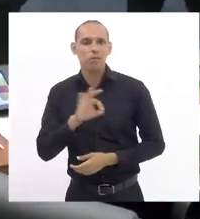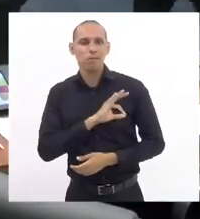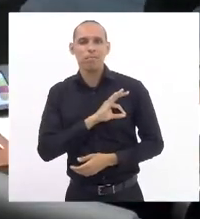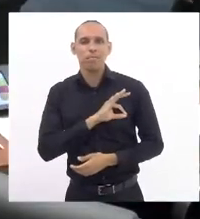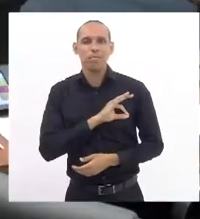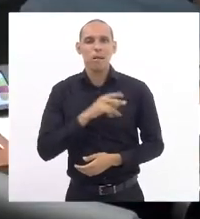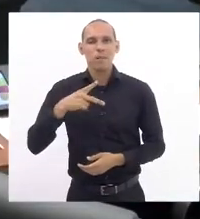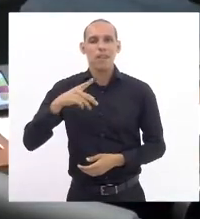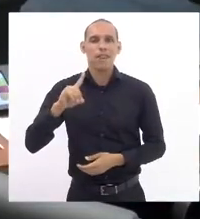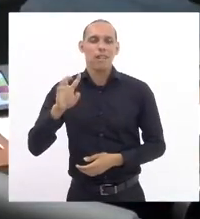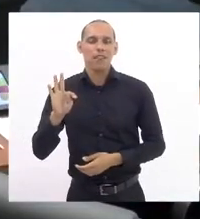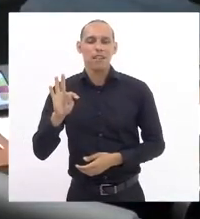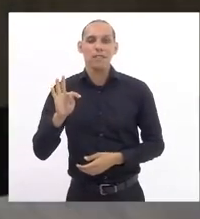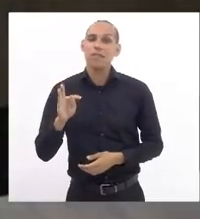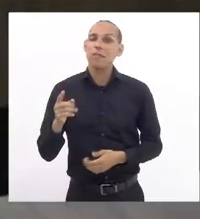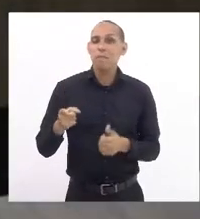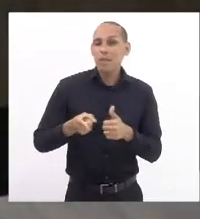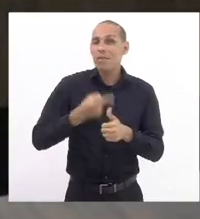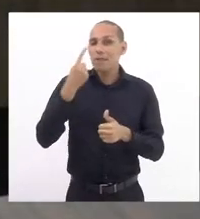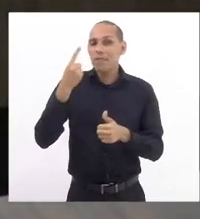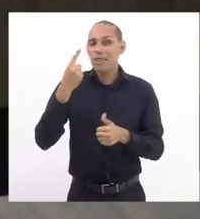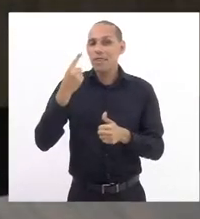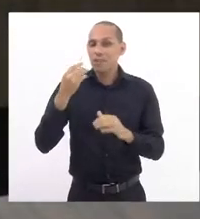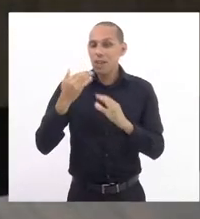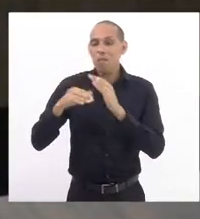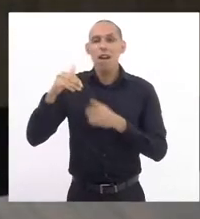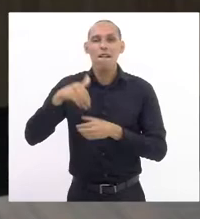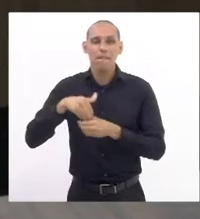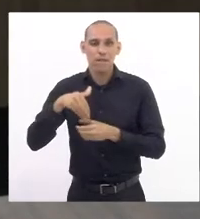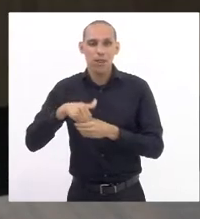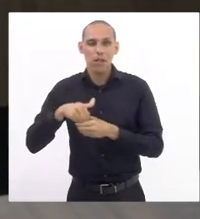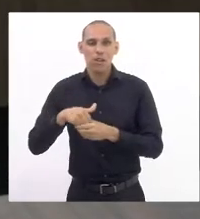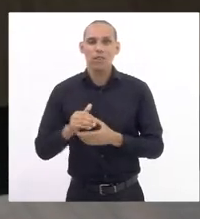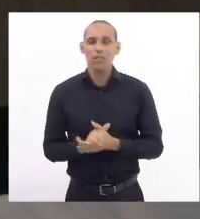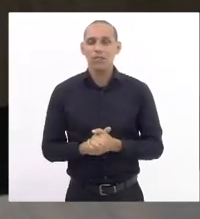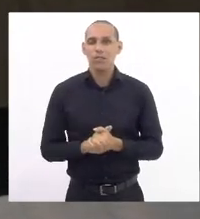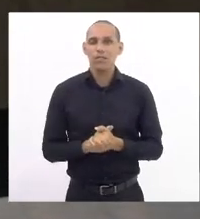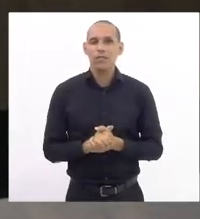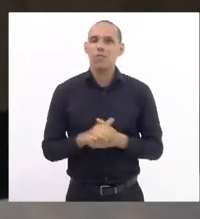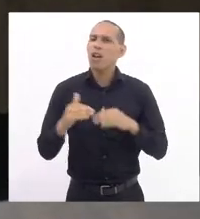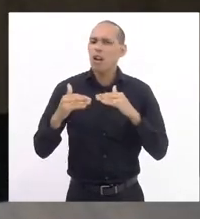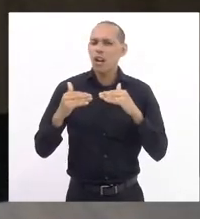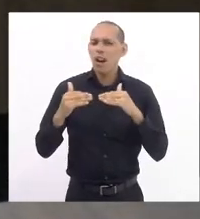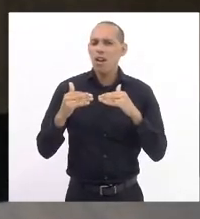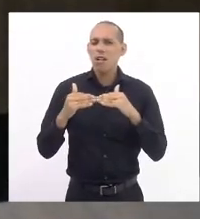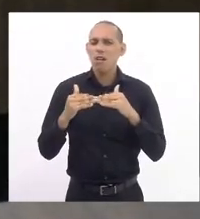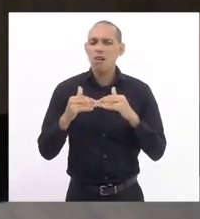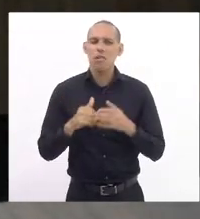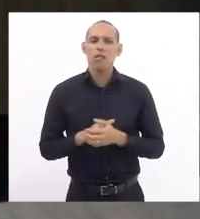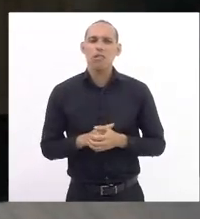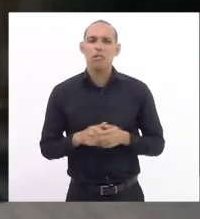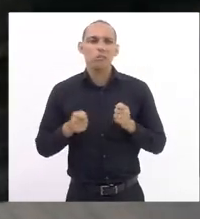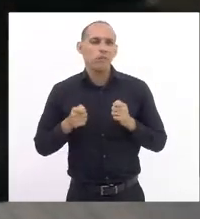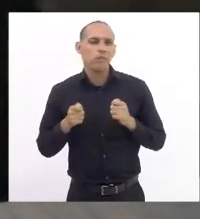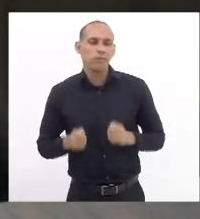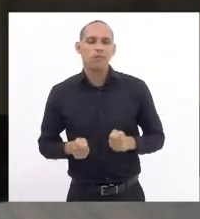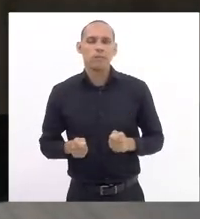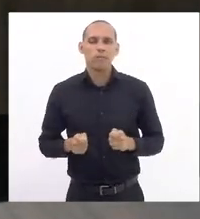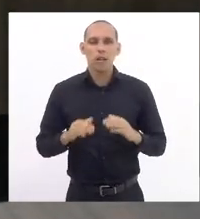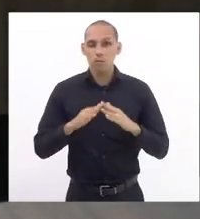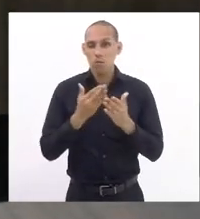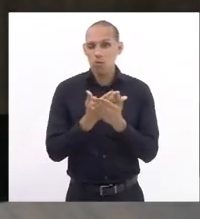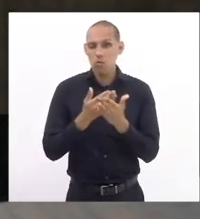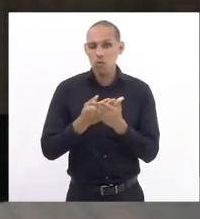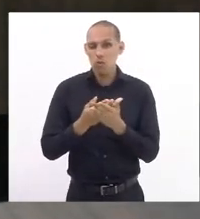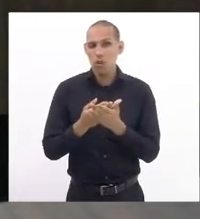Presidente, em primeiro lugar, encaminhar o voto. E depois para encaminhar pelo PSB, presidente. Acordos firmados no Colégio de Líderes,